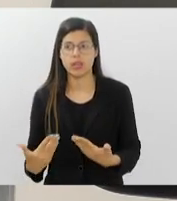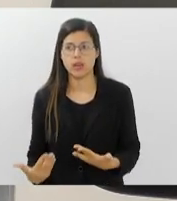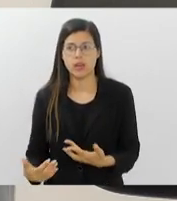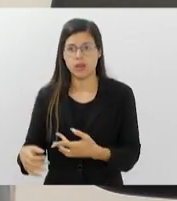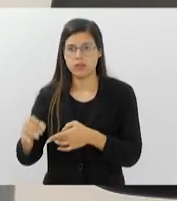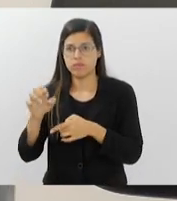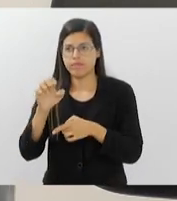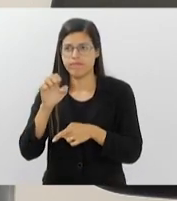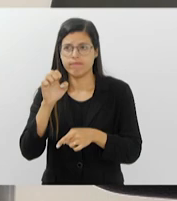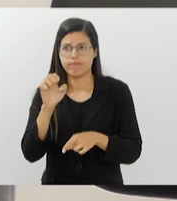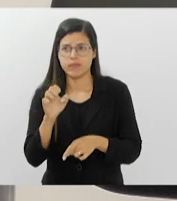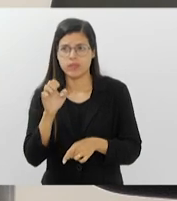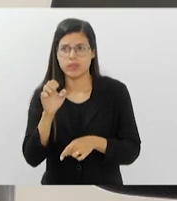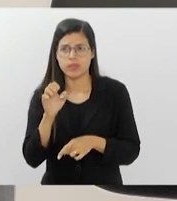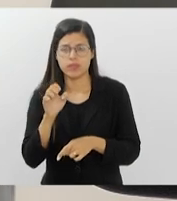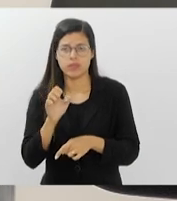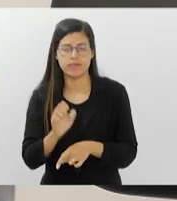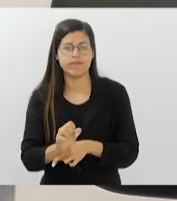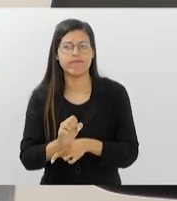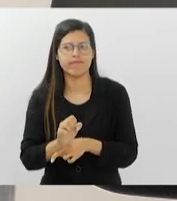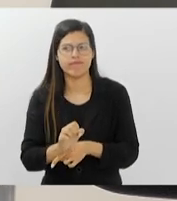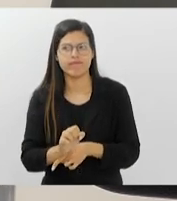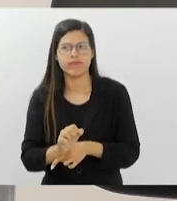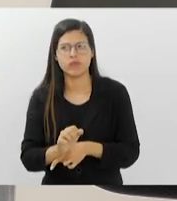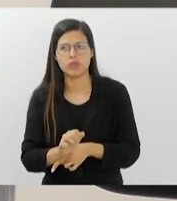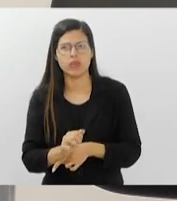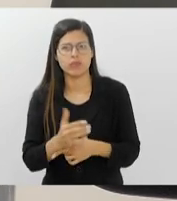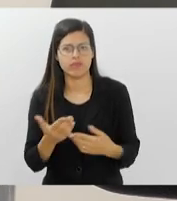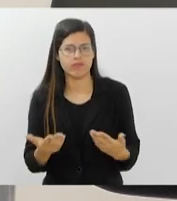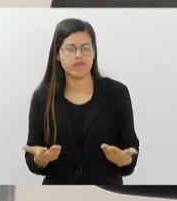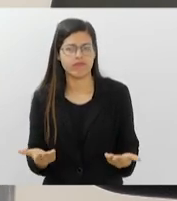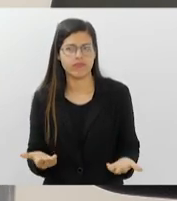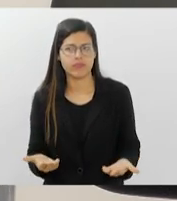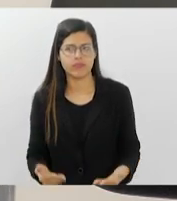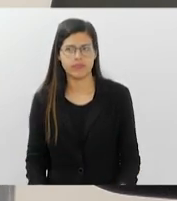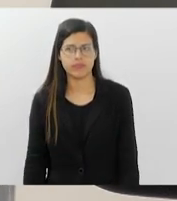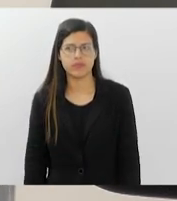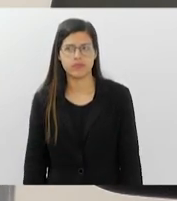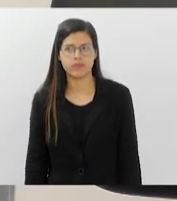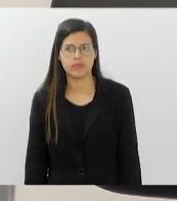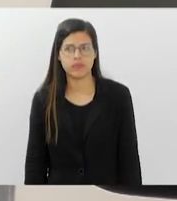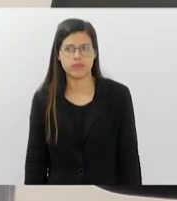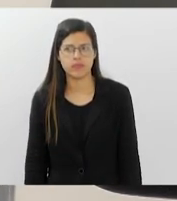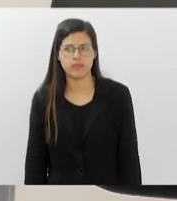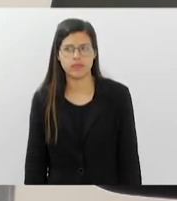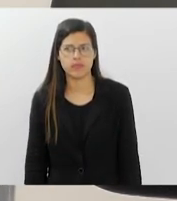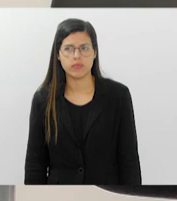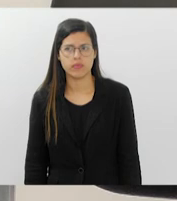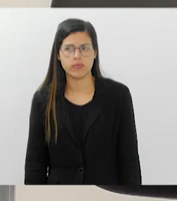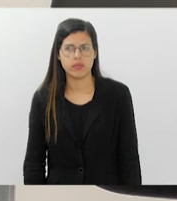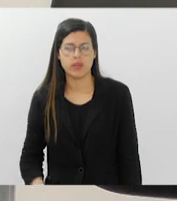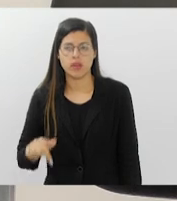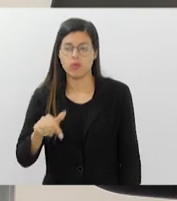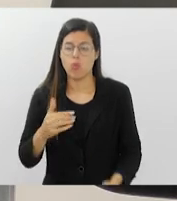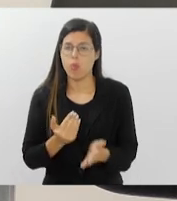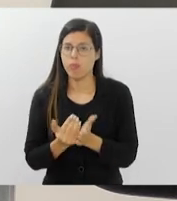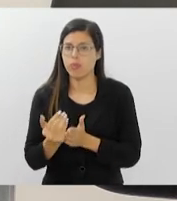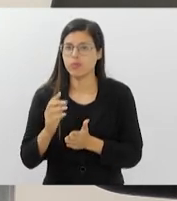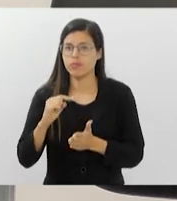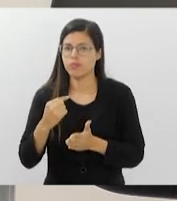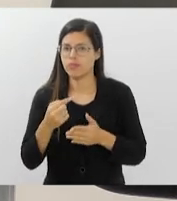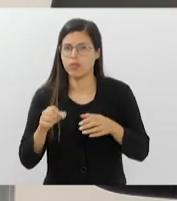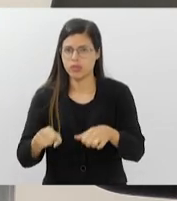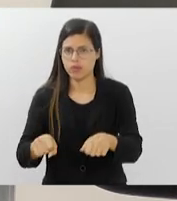perplexidade de revolta é que Preside o início da nossa